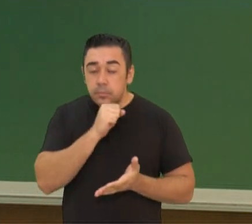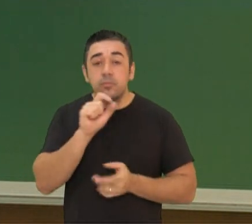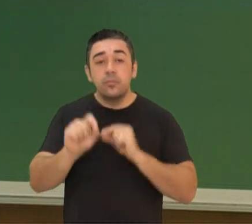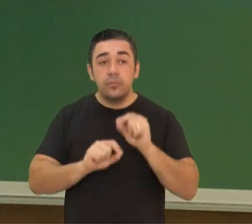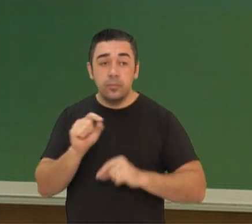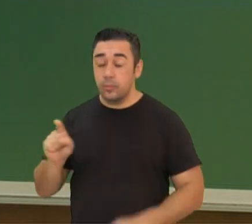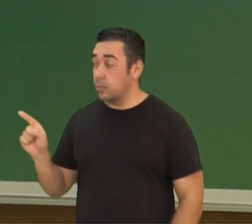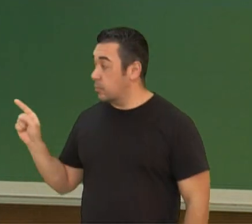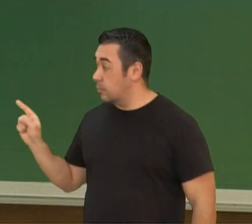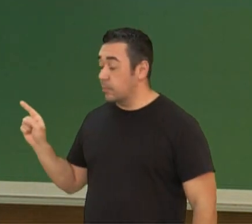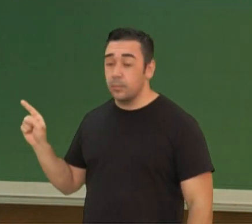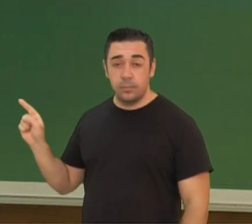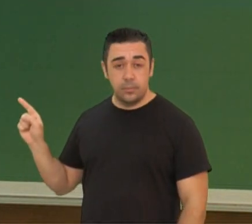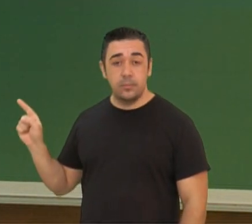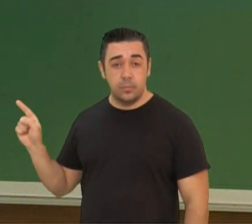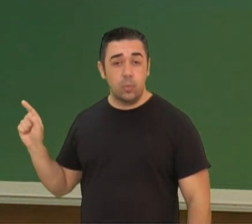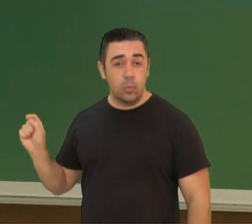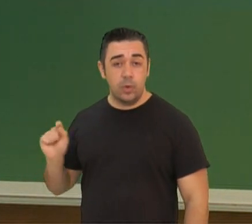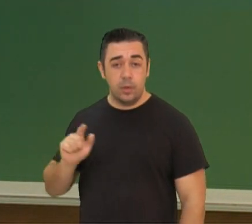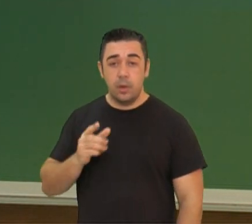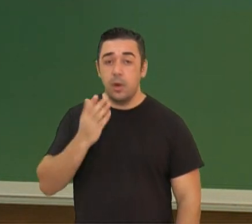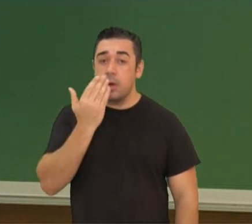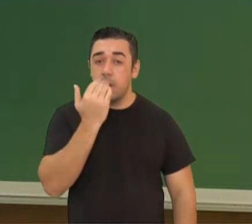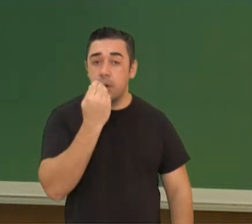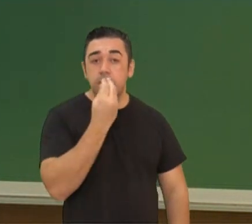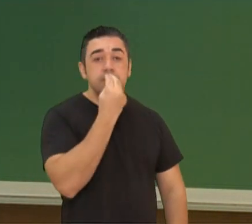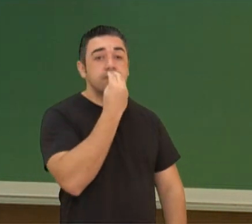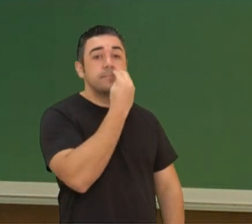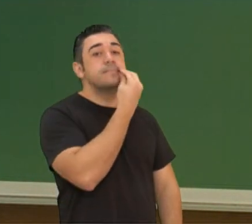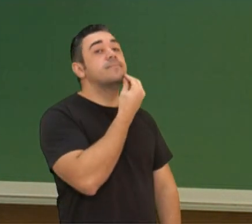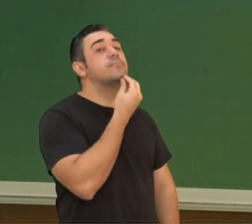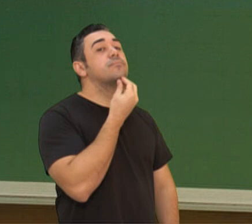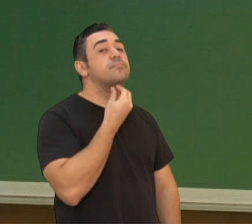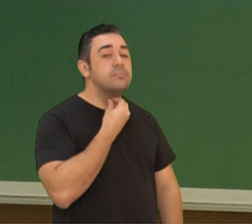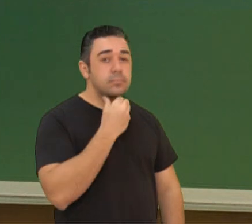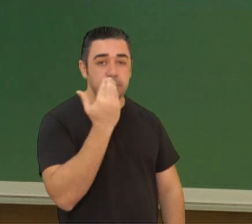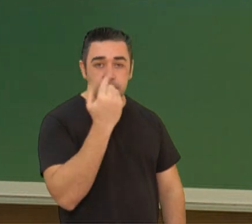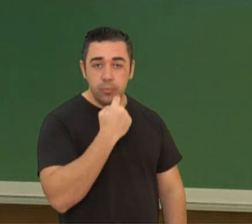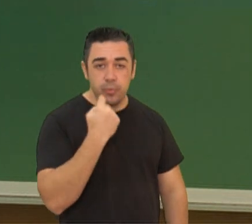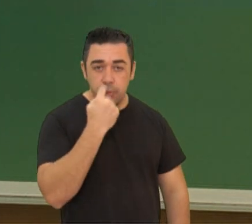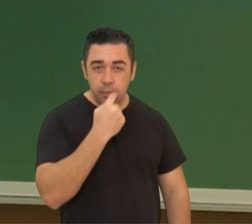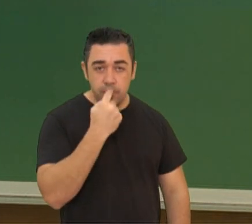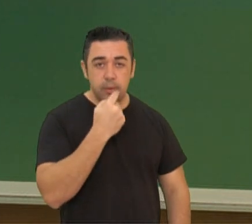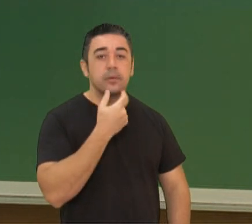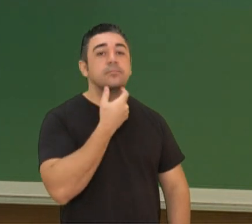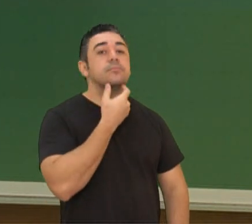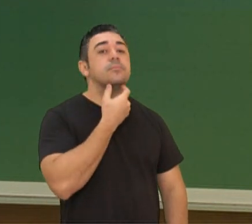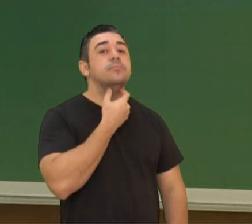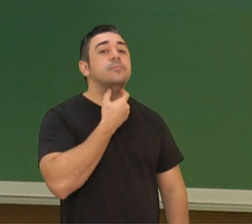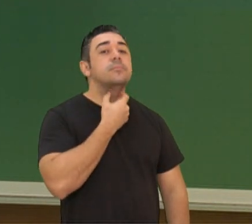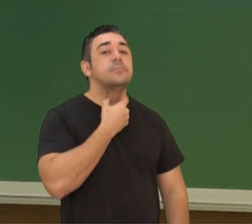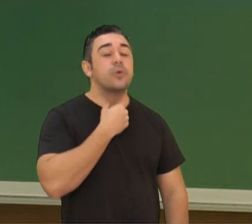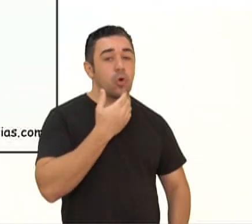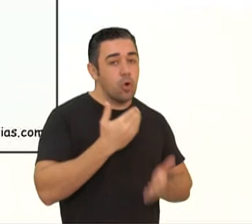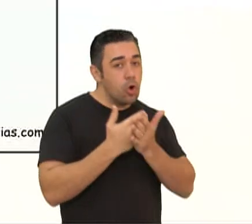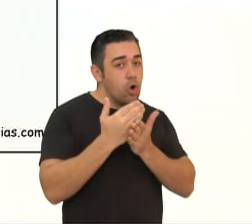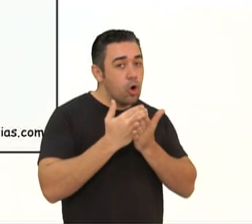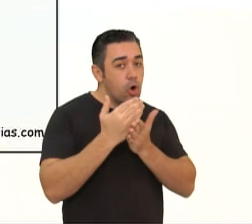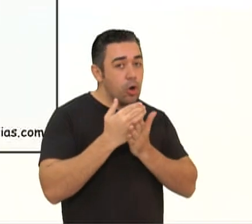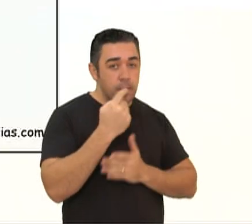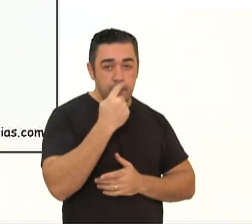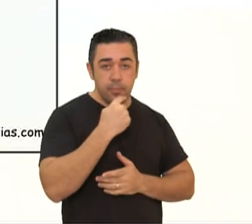através desse GIF. Olha só, o alimento entra pela boca, né? O tubo digestório, o início é lá na boca, com